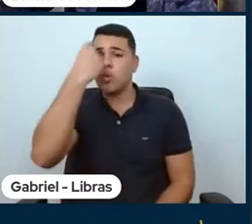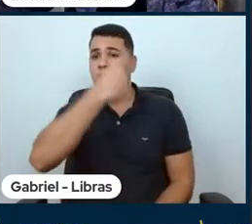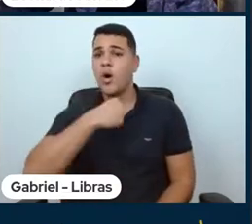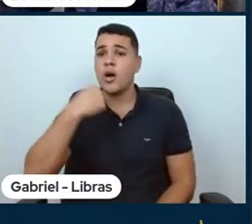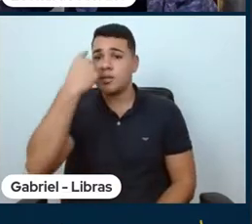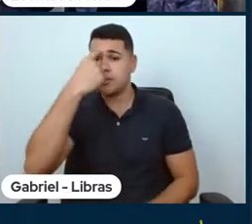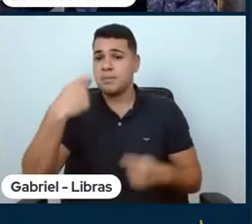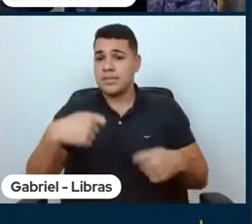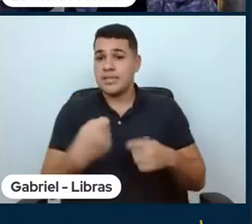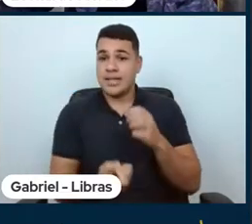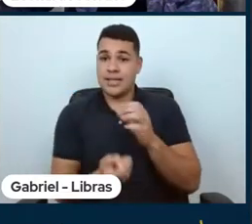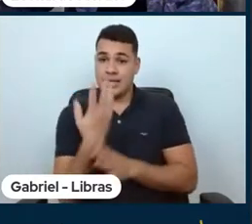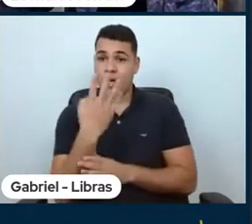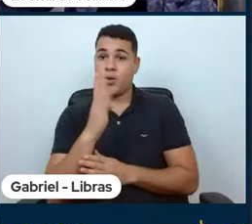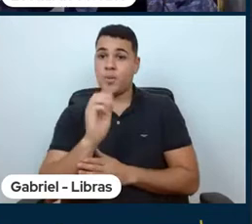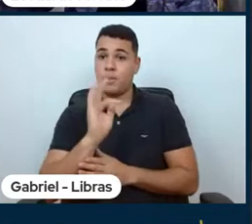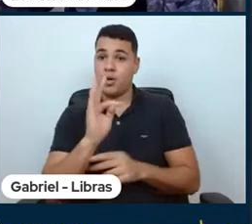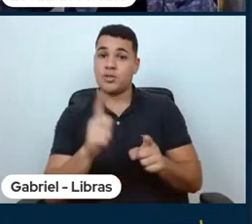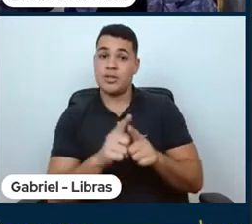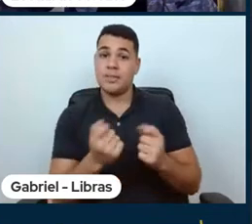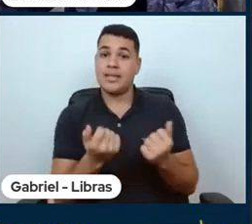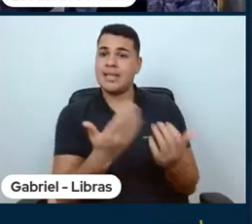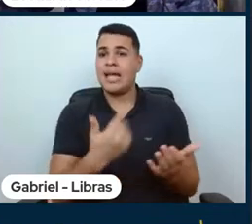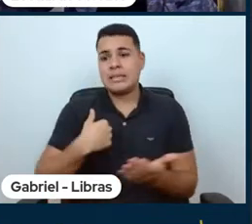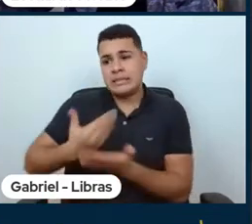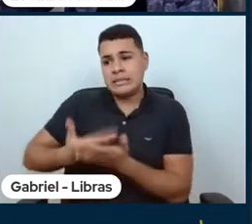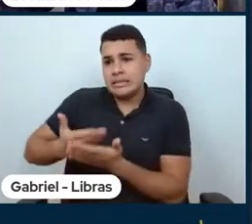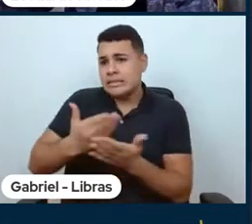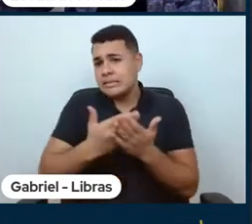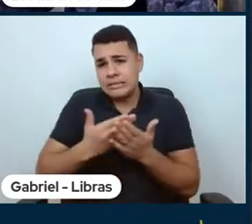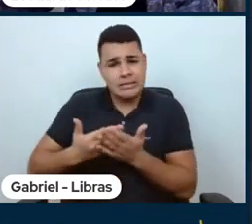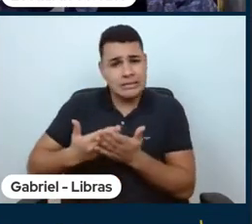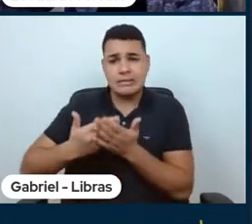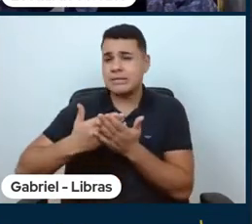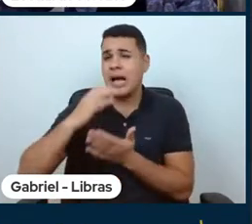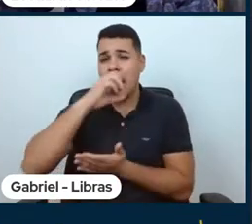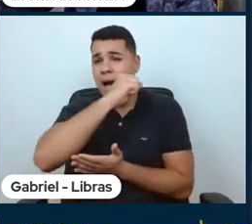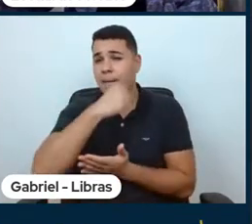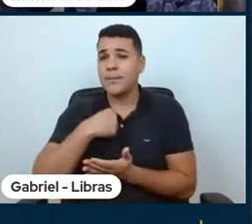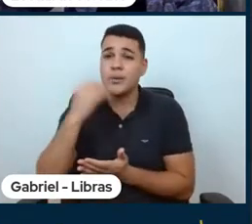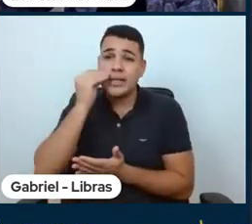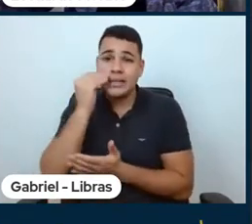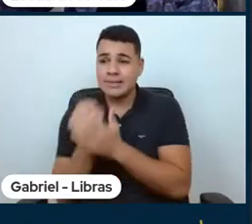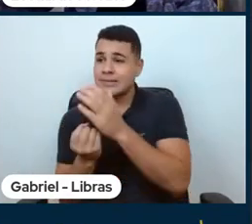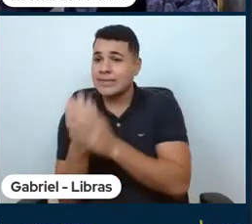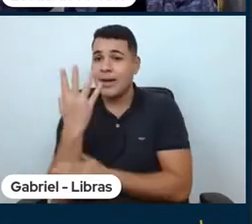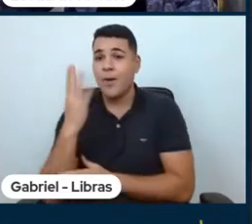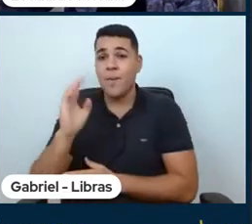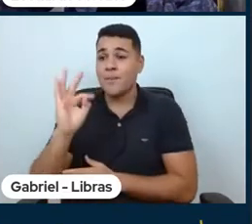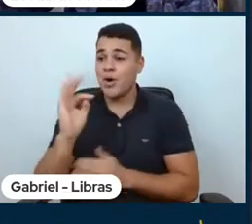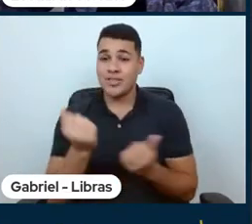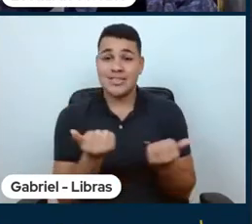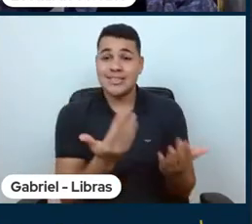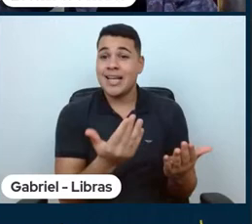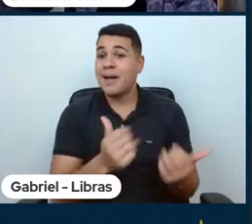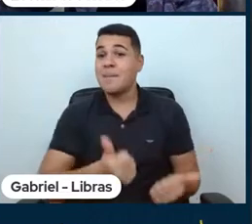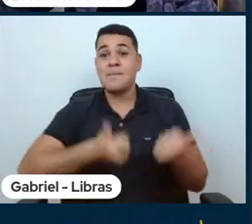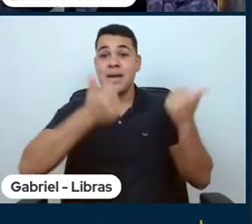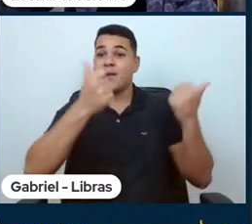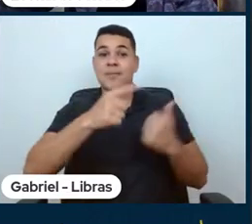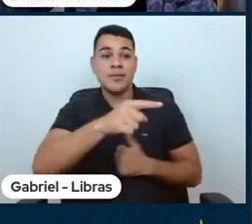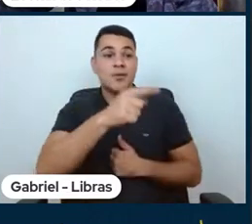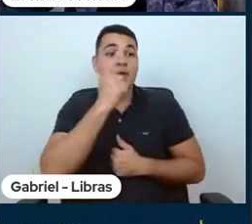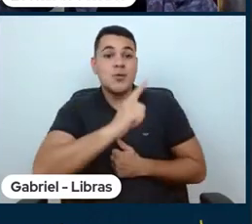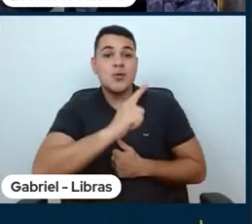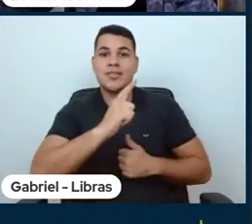bot. E assim, e correndo estudando para poder aprender e fazer esse bot entregar da maneira melhor possível para você conseguir passar